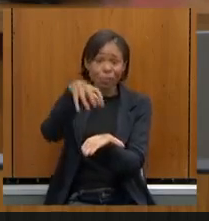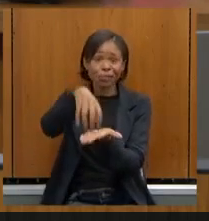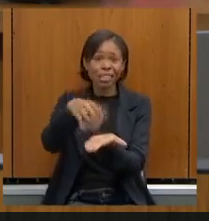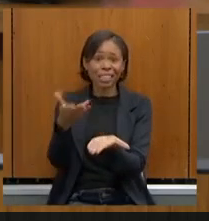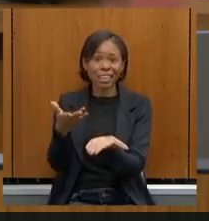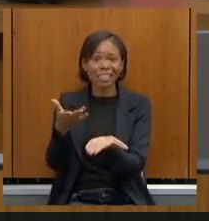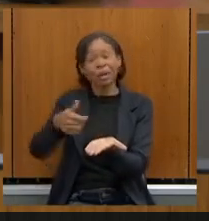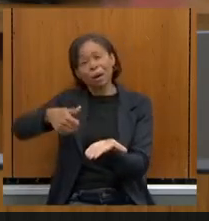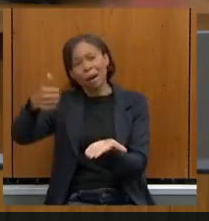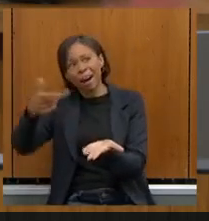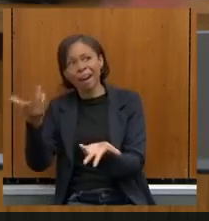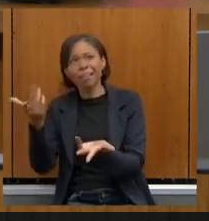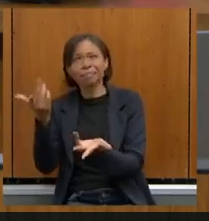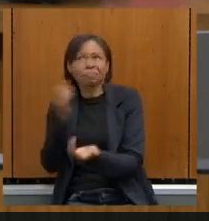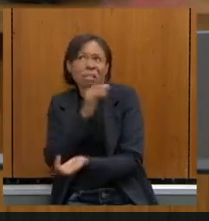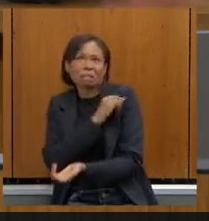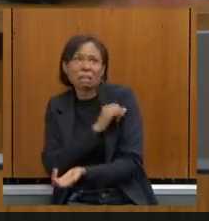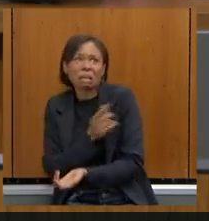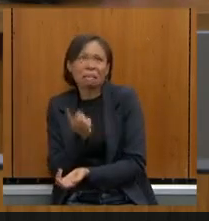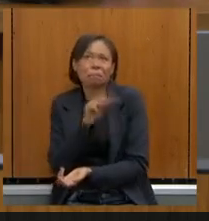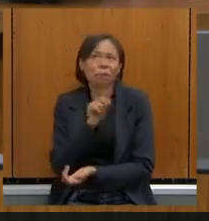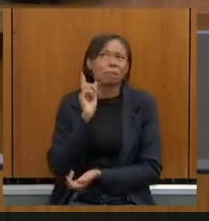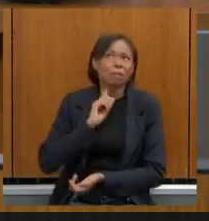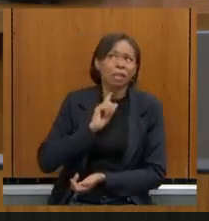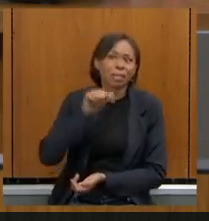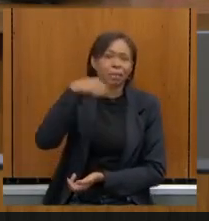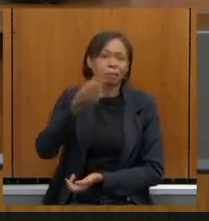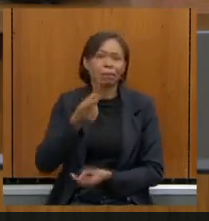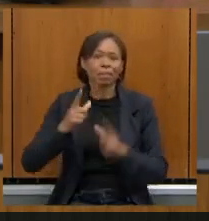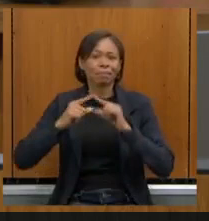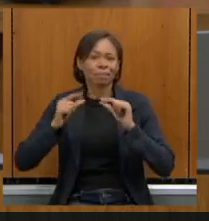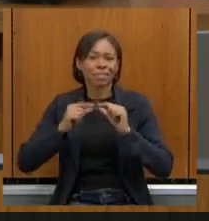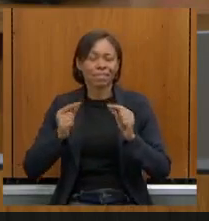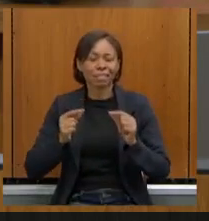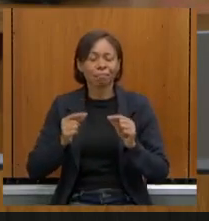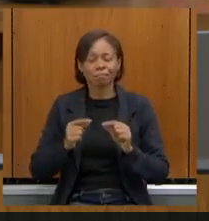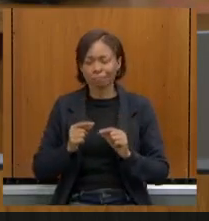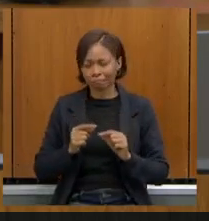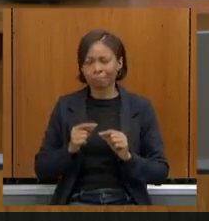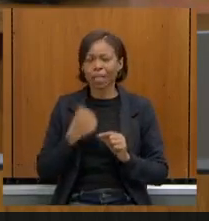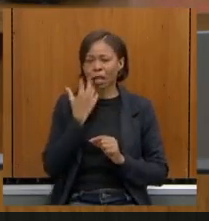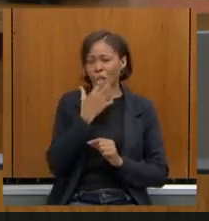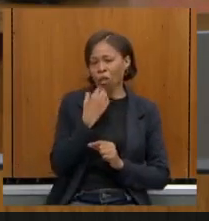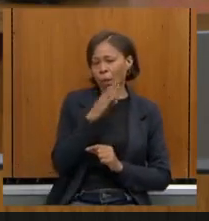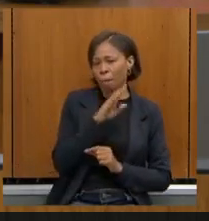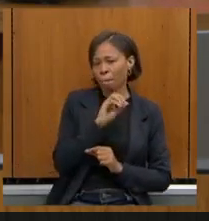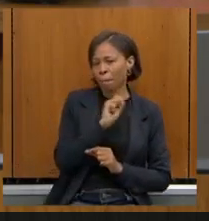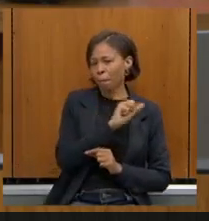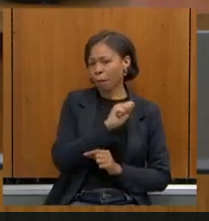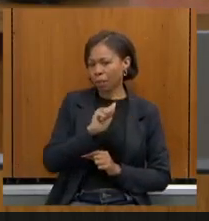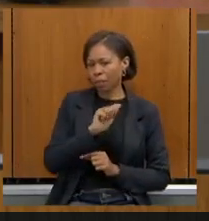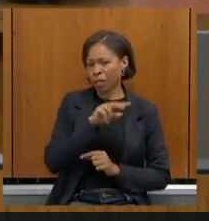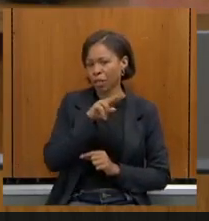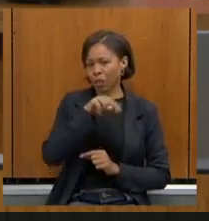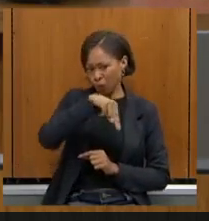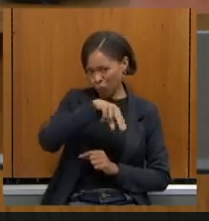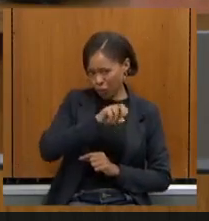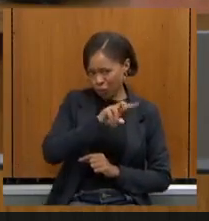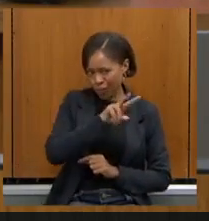Minas Gerais e depois a gente lança em Brasília. E da Bossa Nova, passando pelo nosso